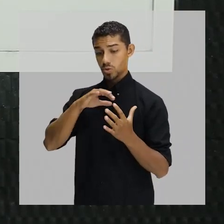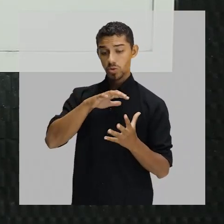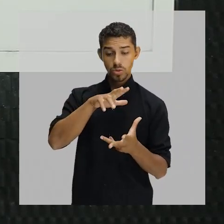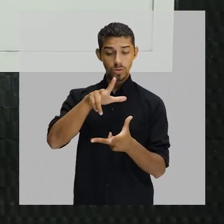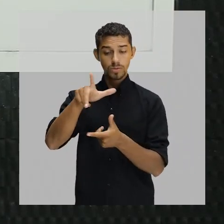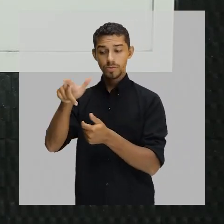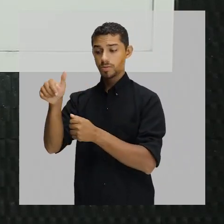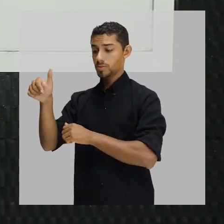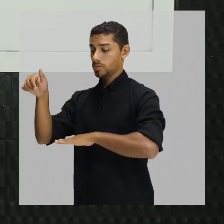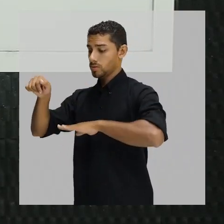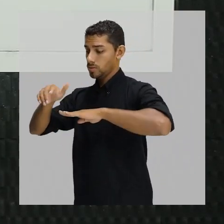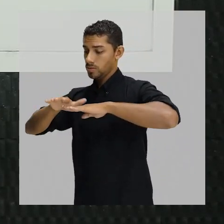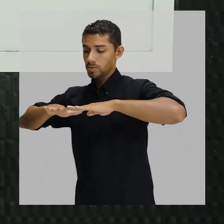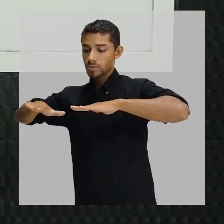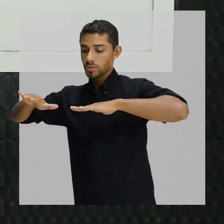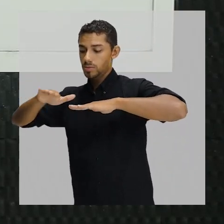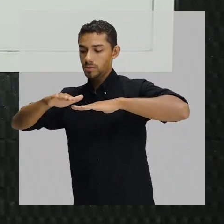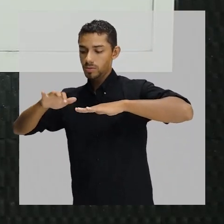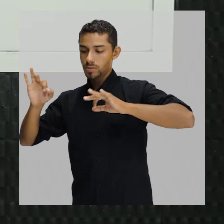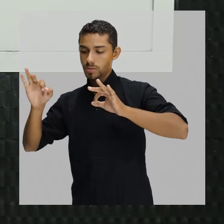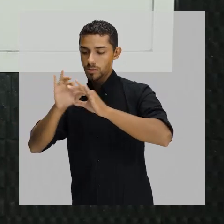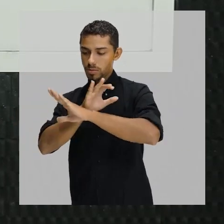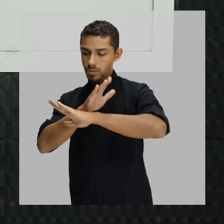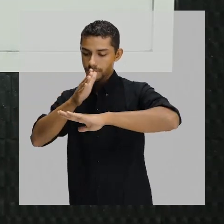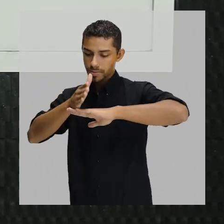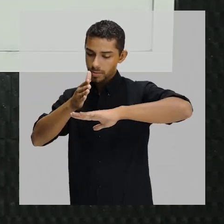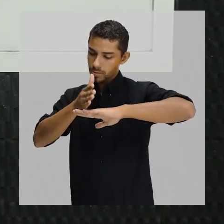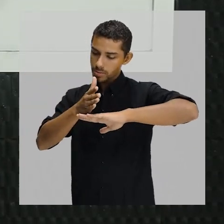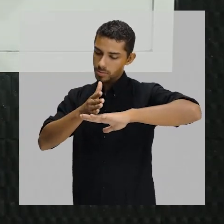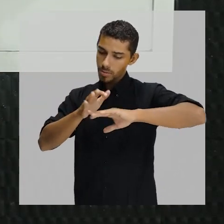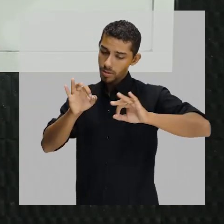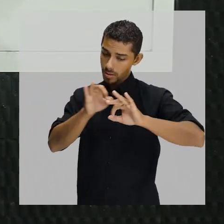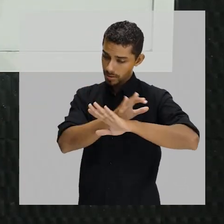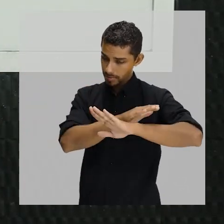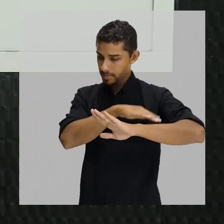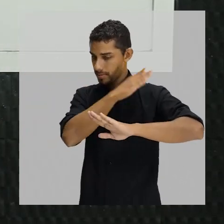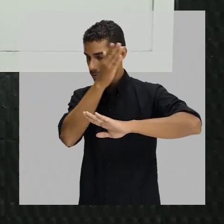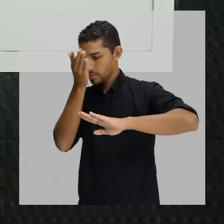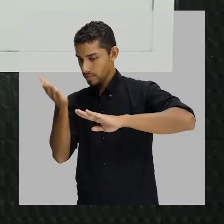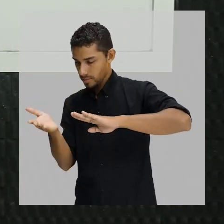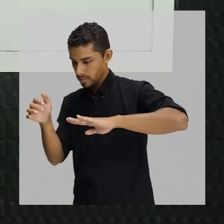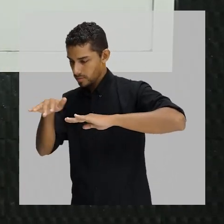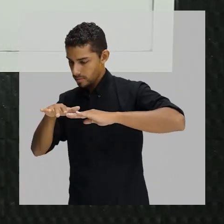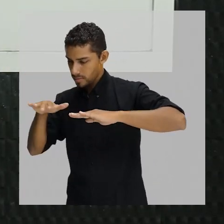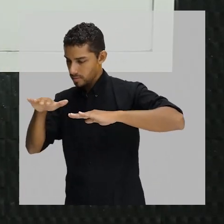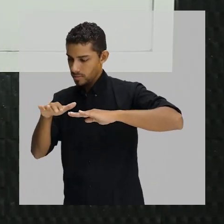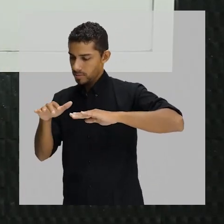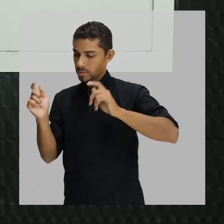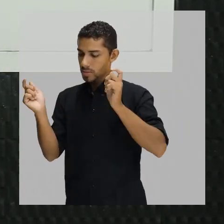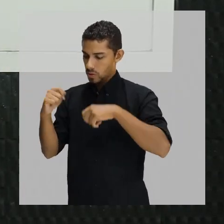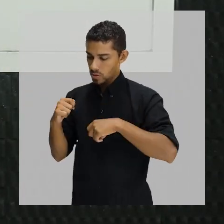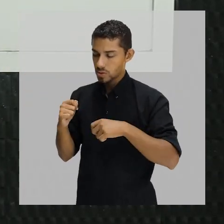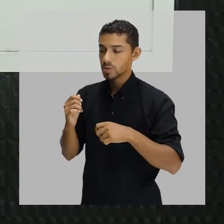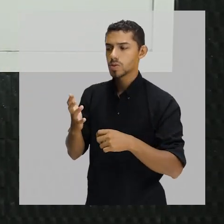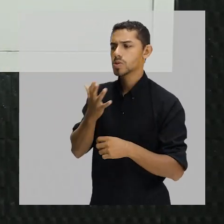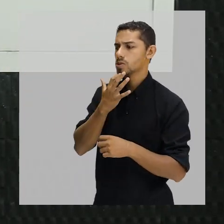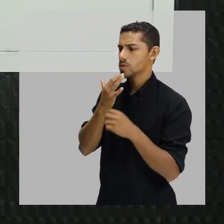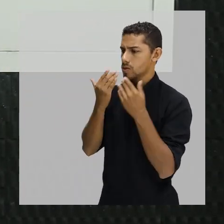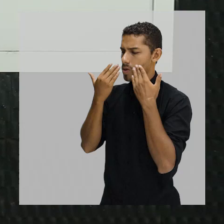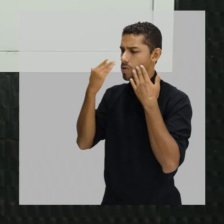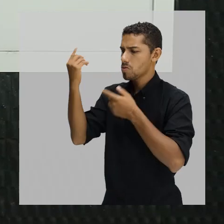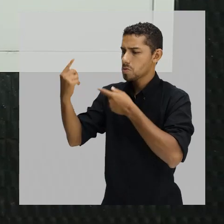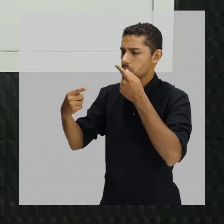contemporâneo, principalmente, logo depois da modernidade, a essência do conhecimento será debatida muito